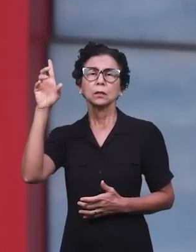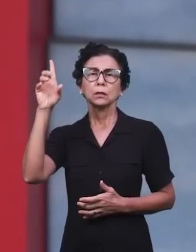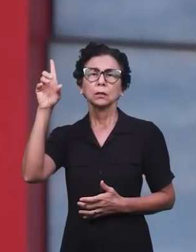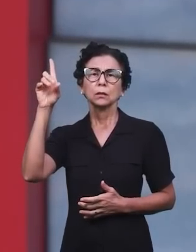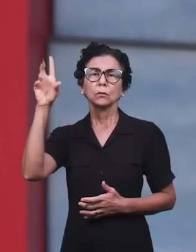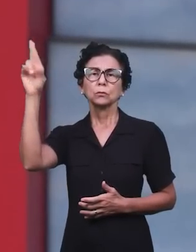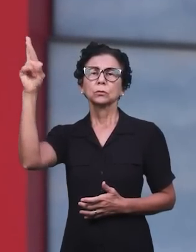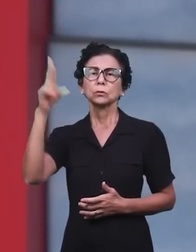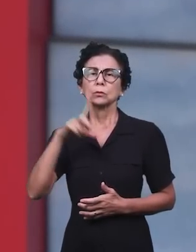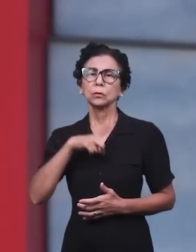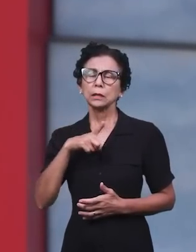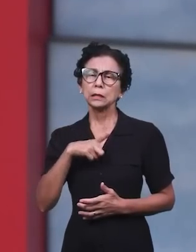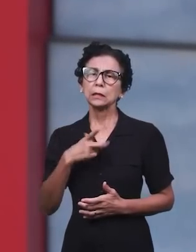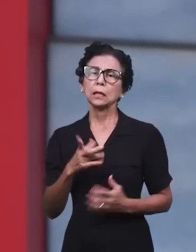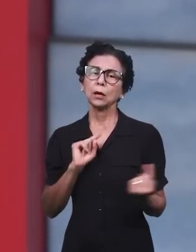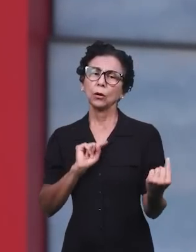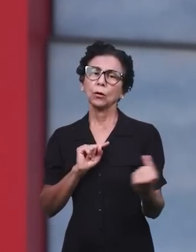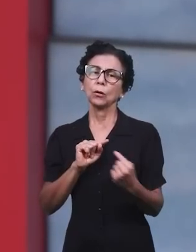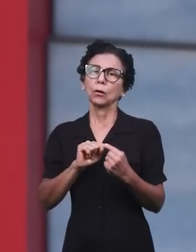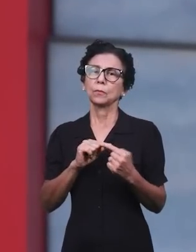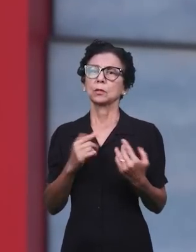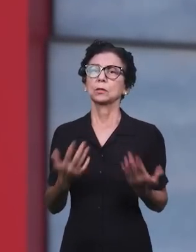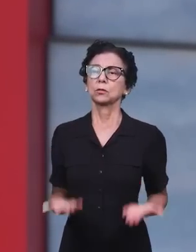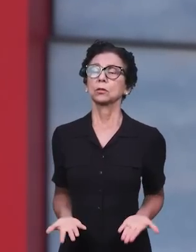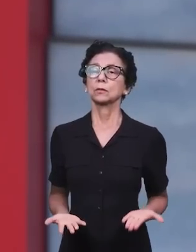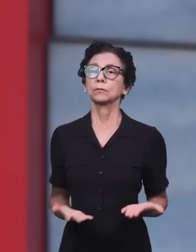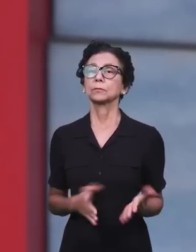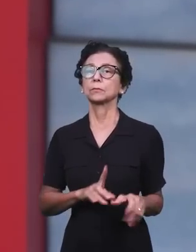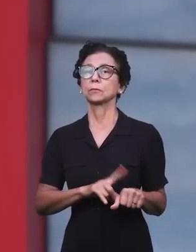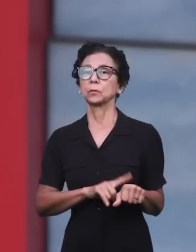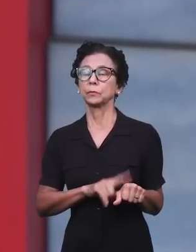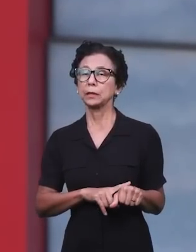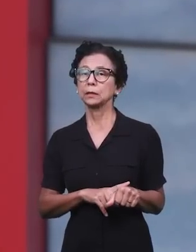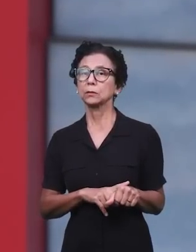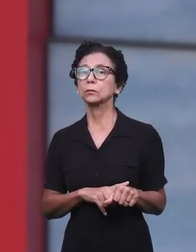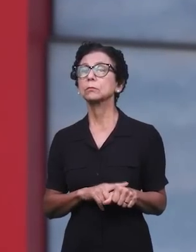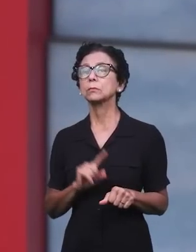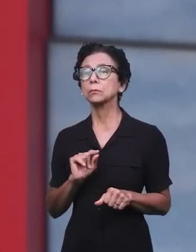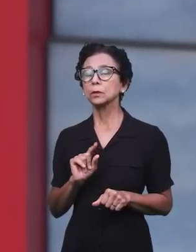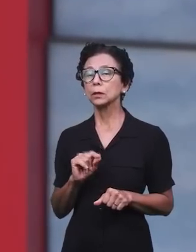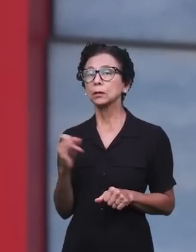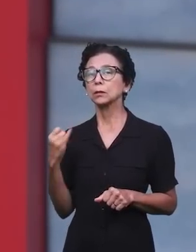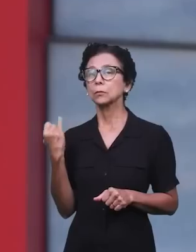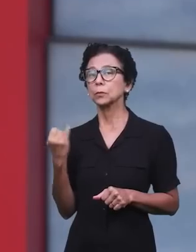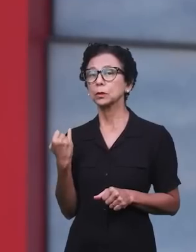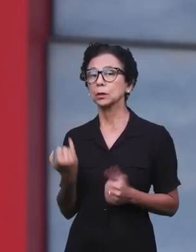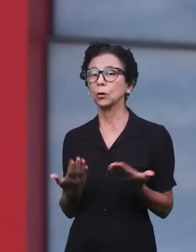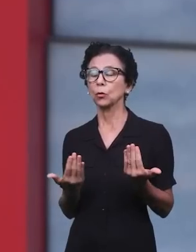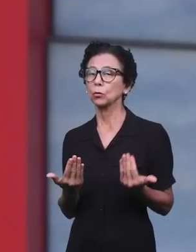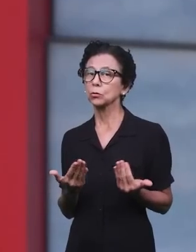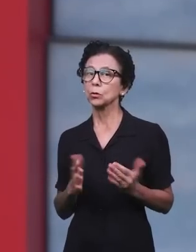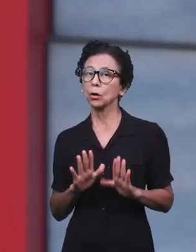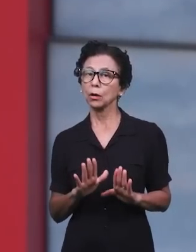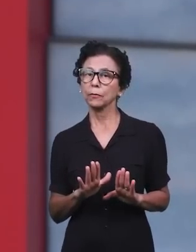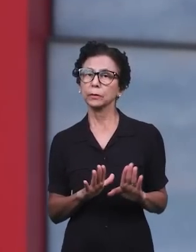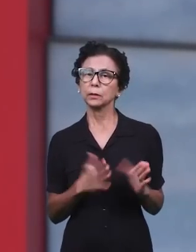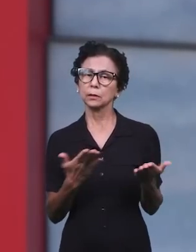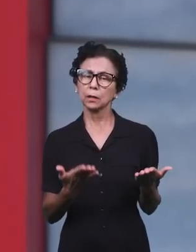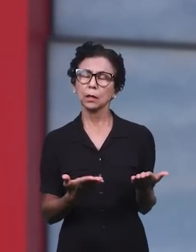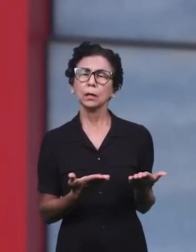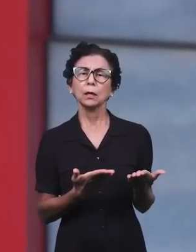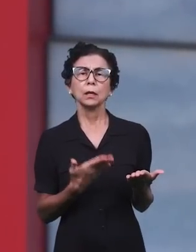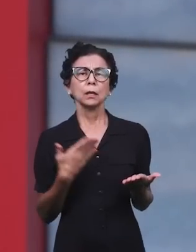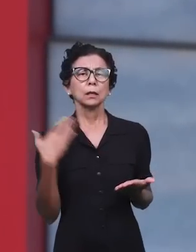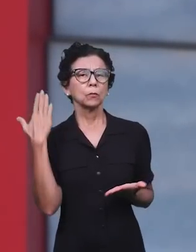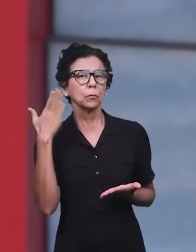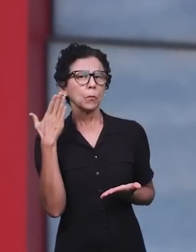o jovem, é o momento, o jovem levar uma palavra. Levar uma palavra para aquele que tem. Ora, o jovem desta